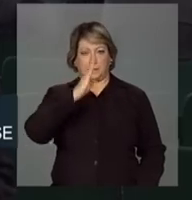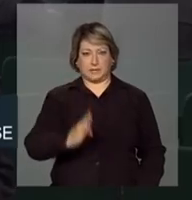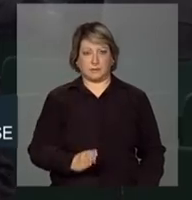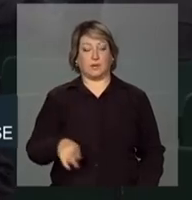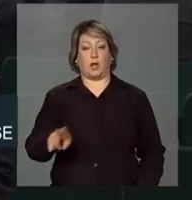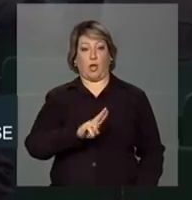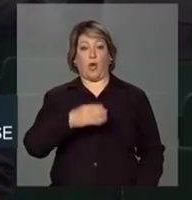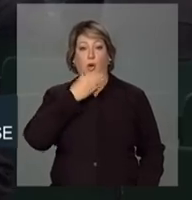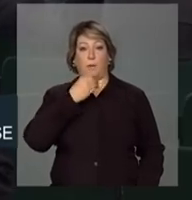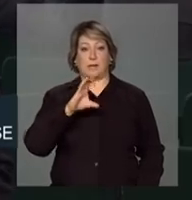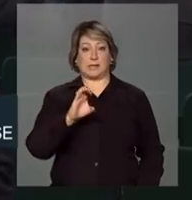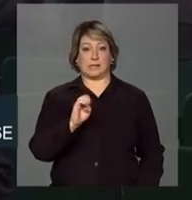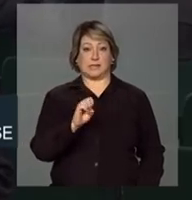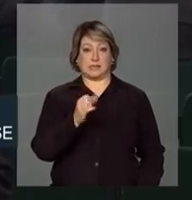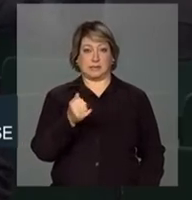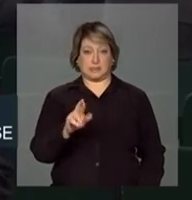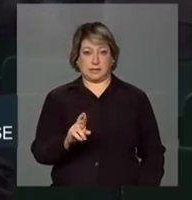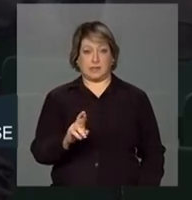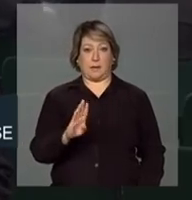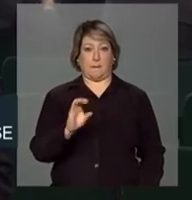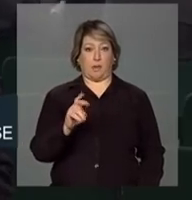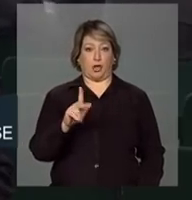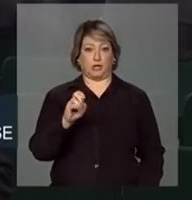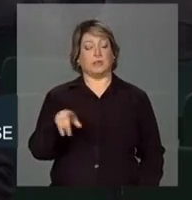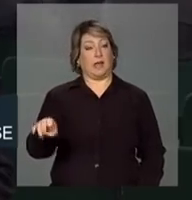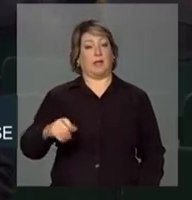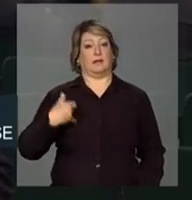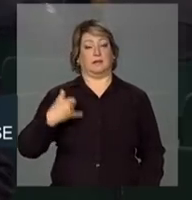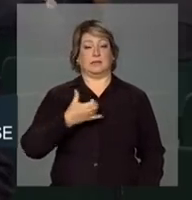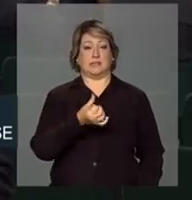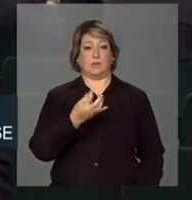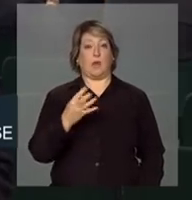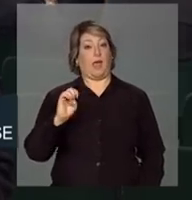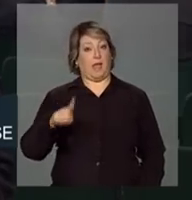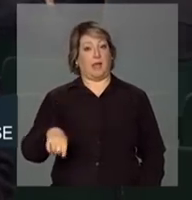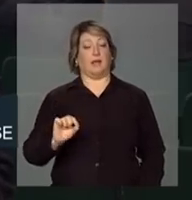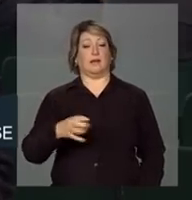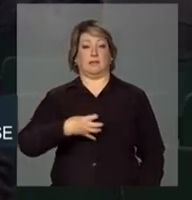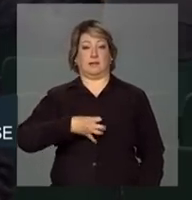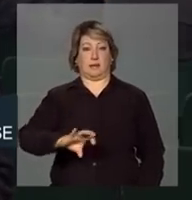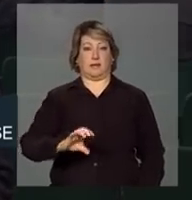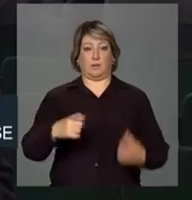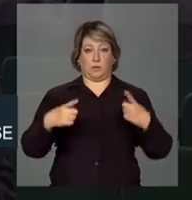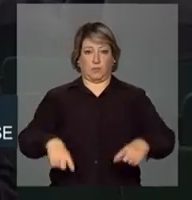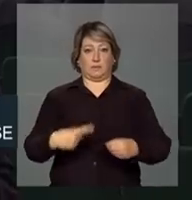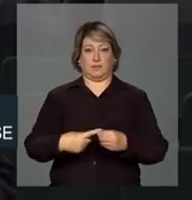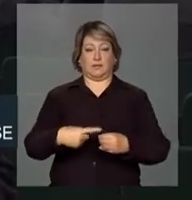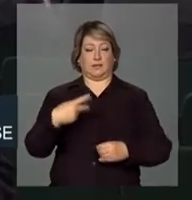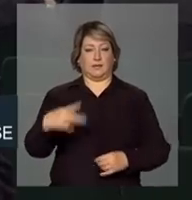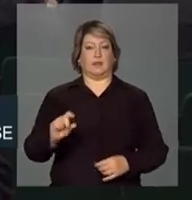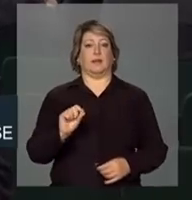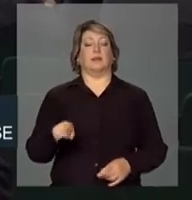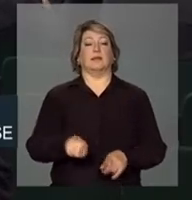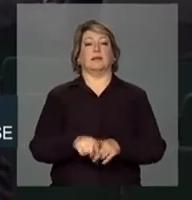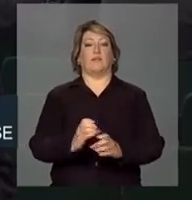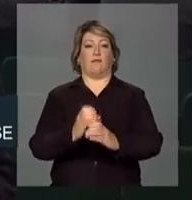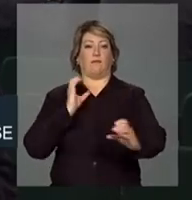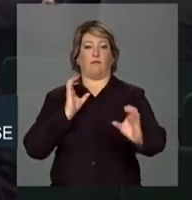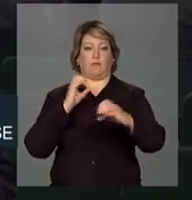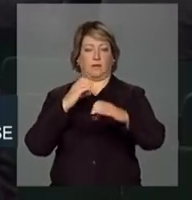novo ministro tem 64 anos, é de Salvador, é formado em engenharia e é